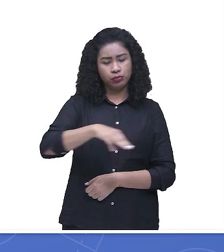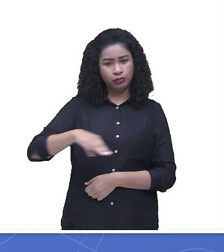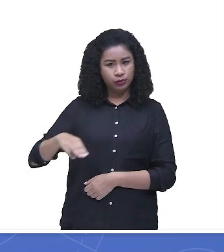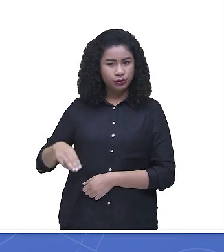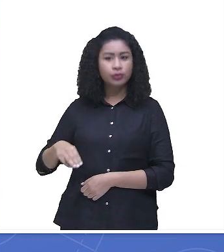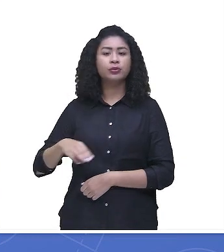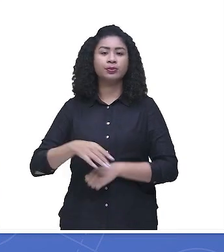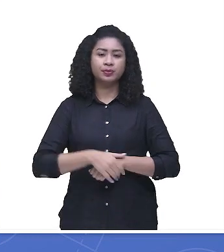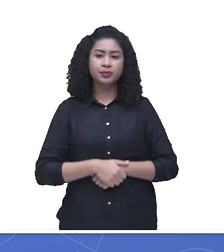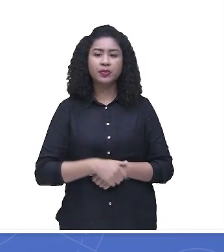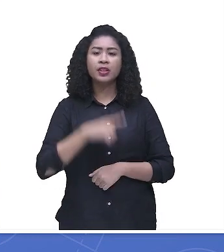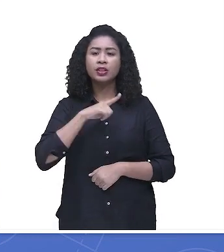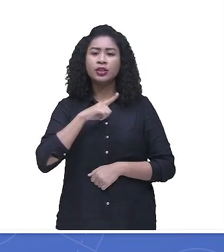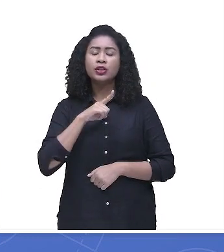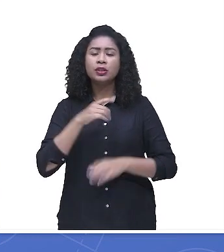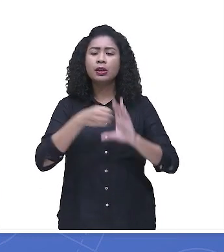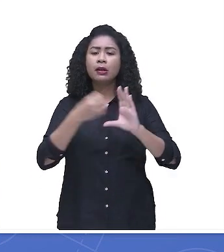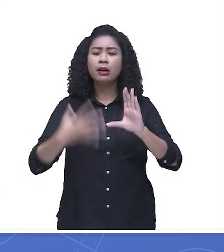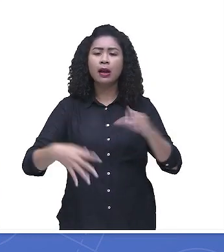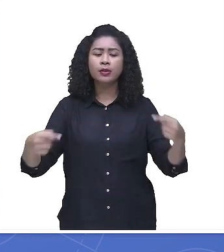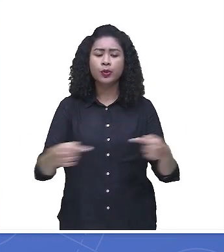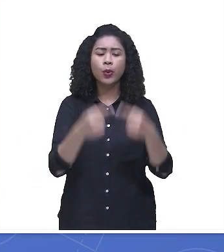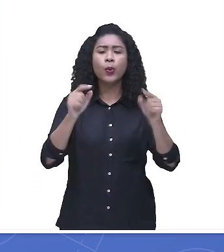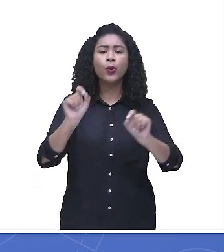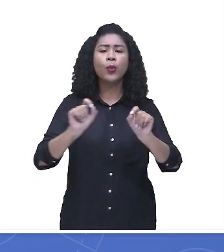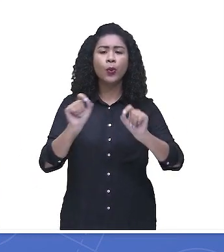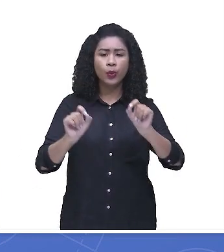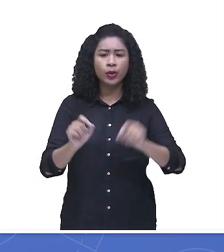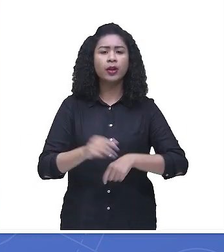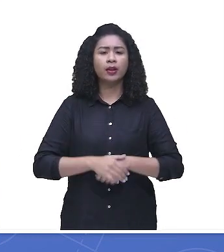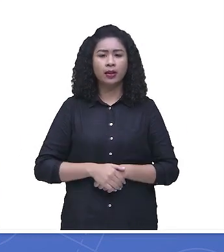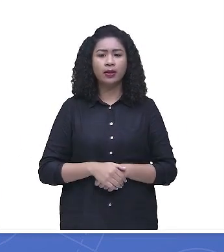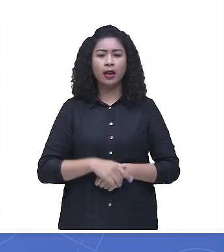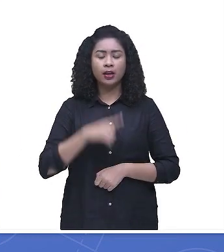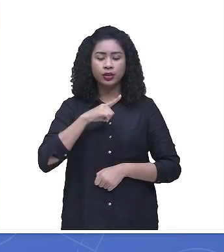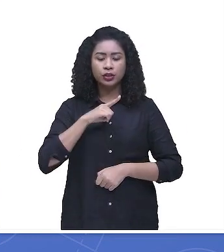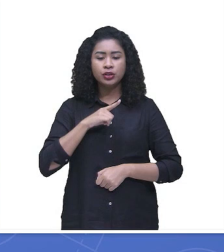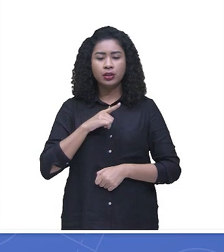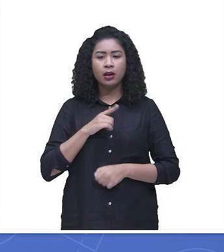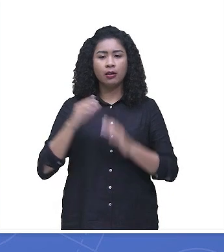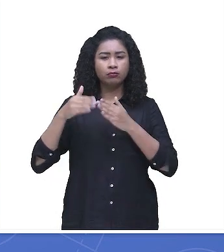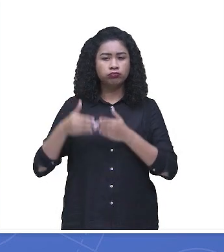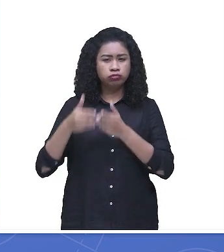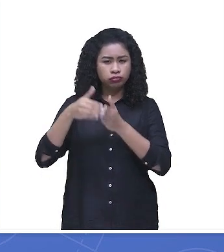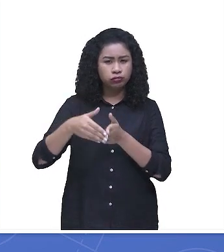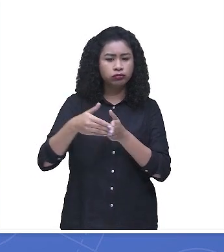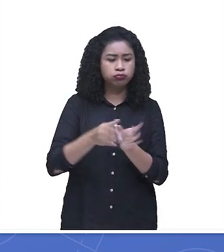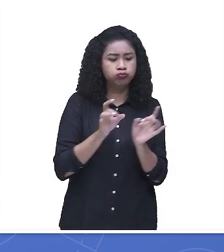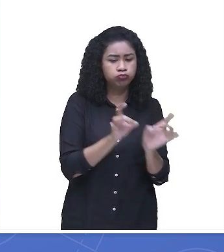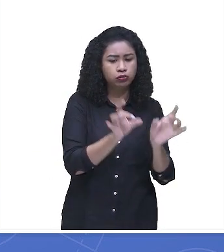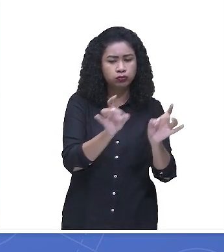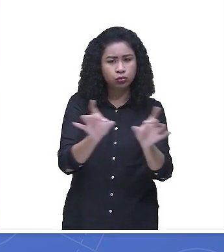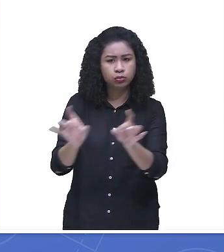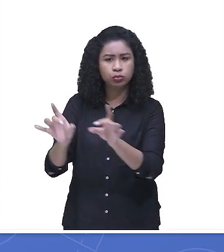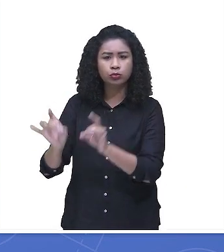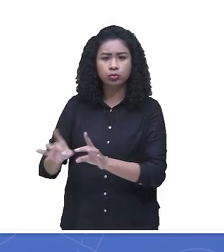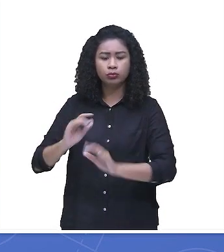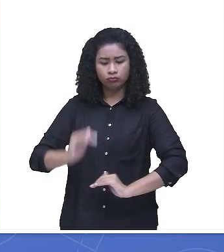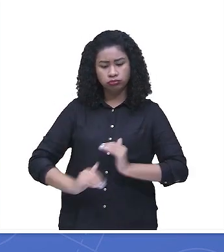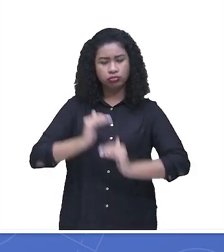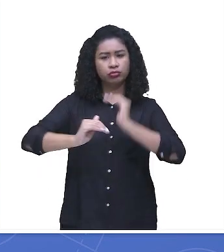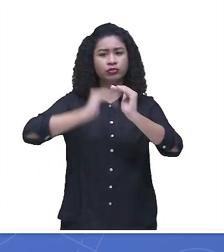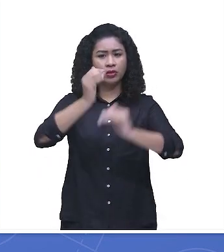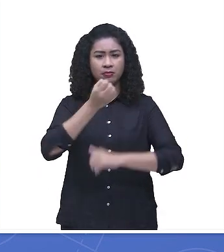Eufrates, tinham em comum o fato terem desenvolvido intenso comércio marítimo que favoreceu a constituição de grandes civilizações hidráulicas.